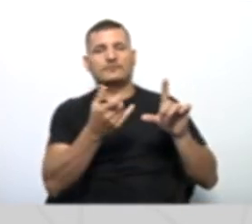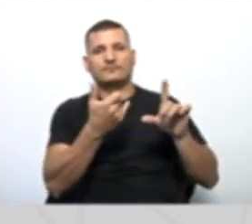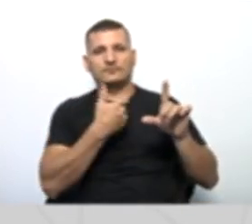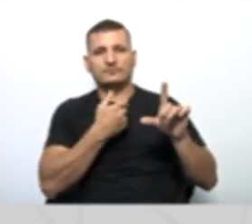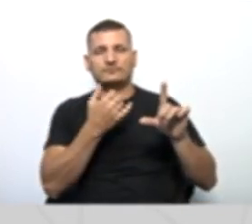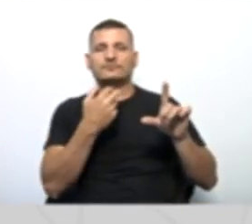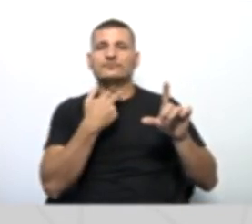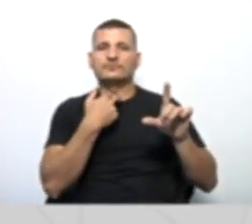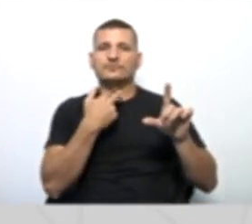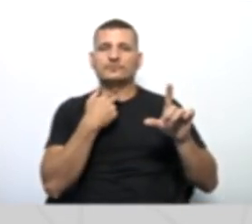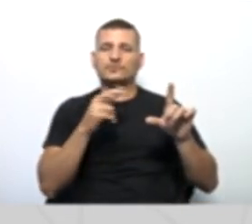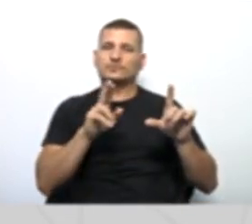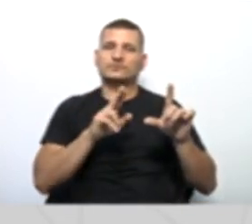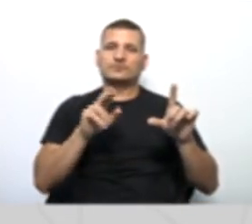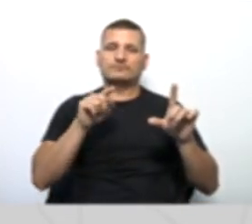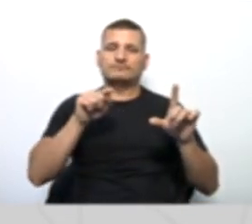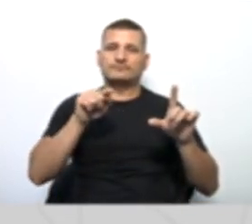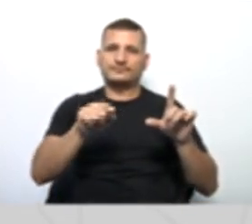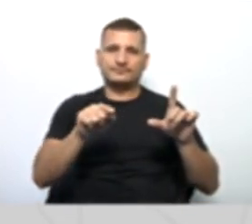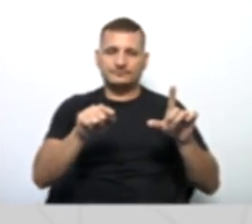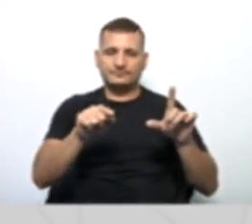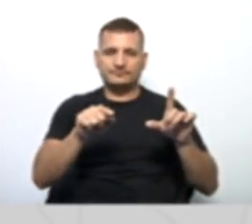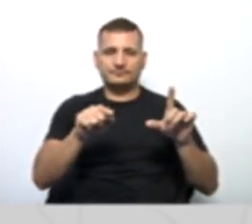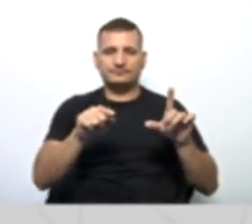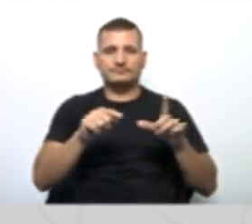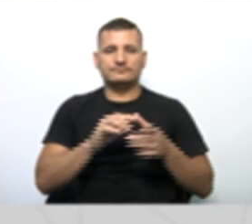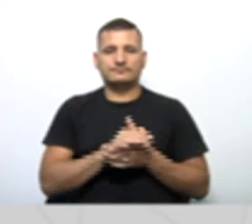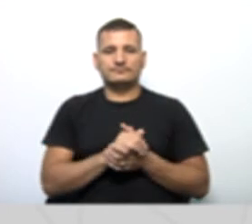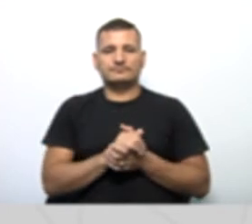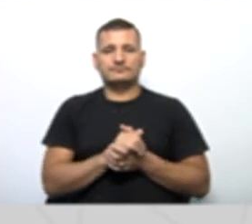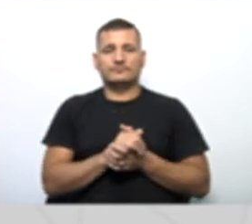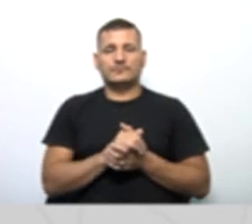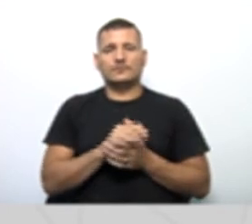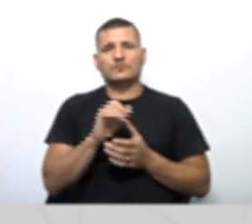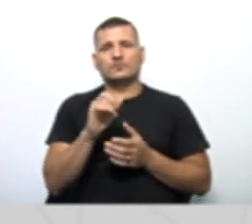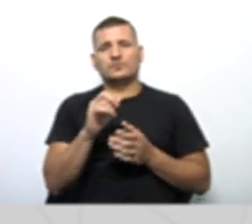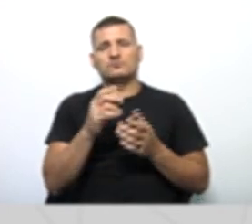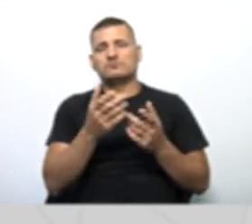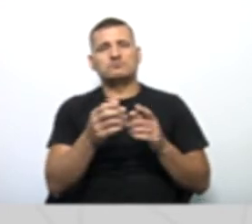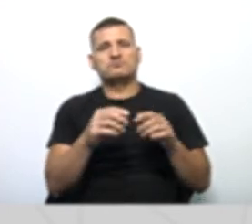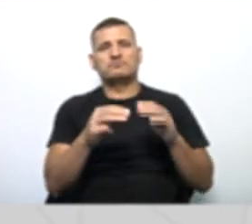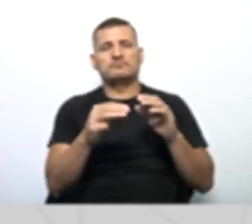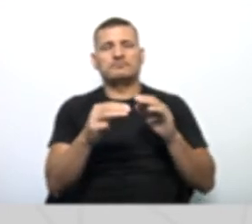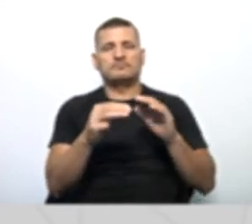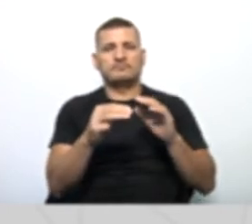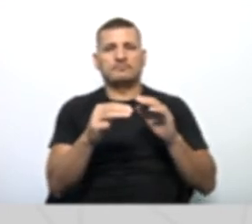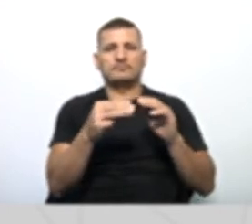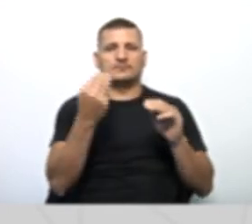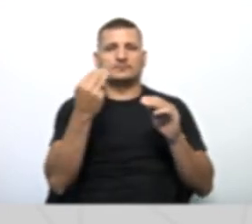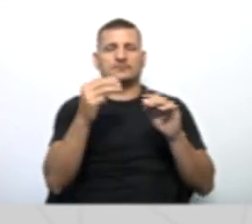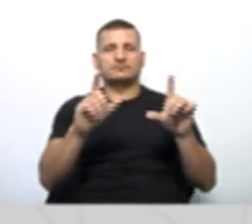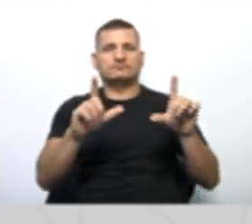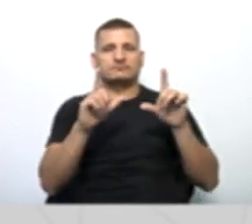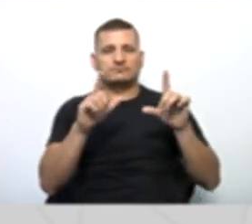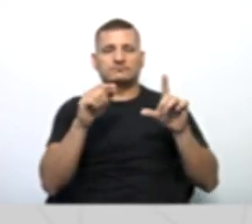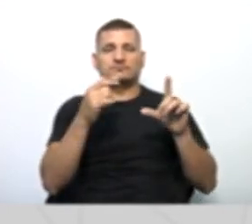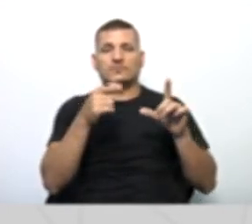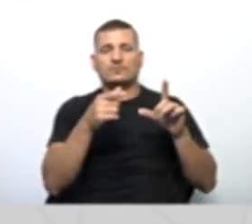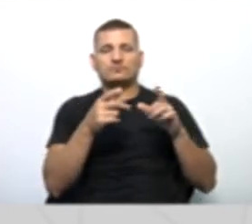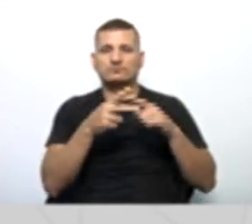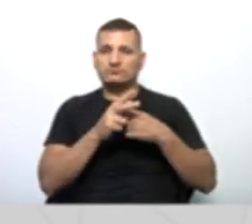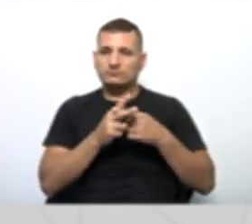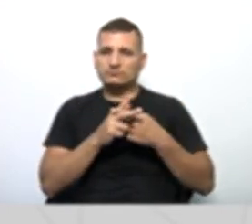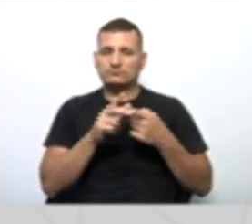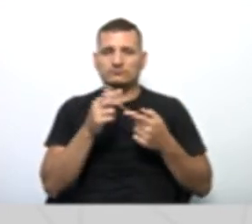isso? Configurações incorretas, digamos que foi feita uma configuração que não estava certa. Qual é a vulnerabilidade